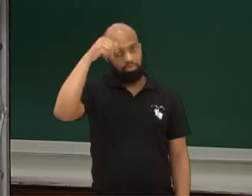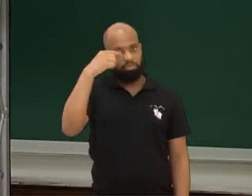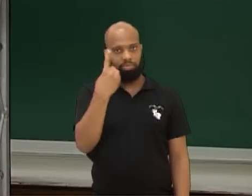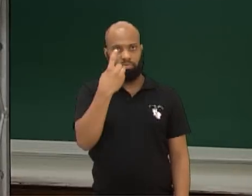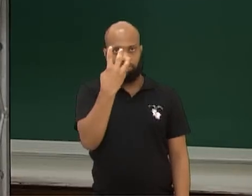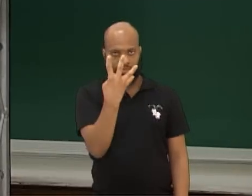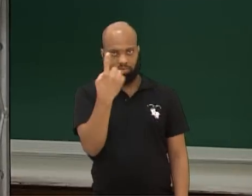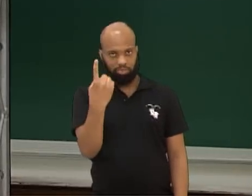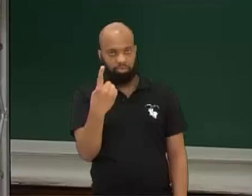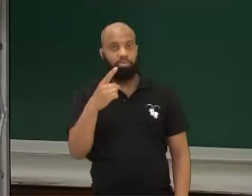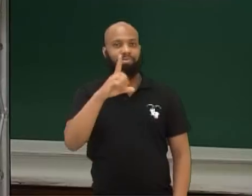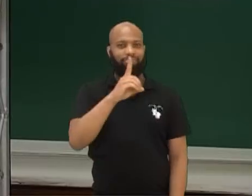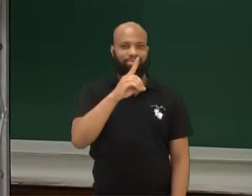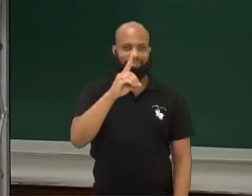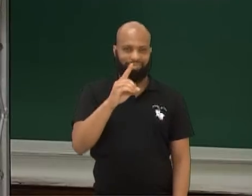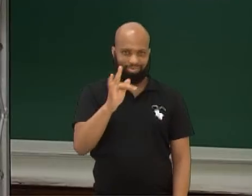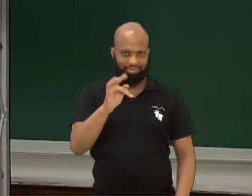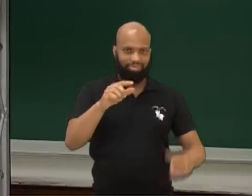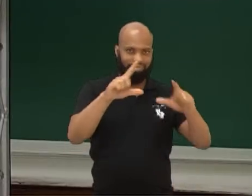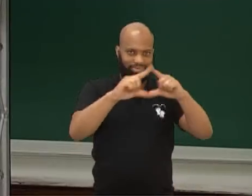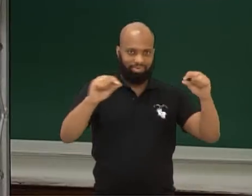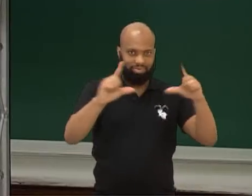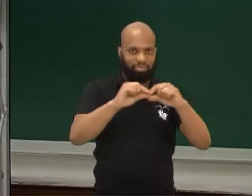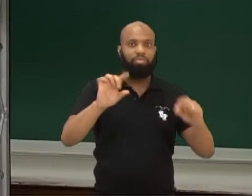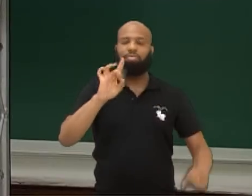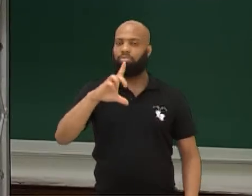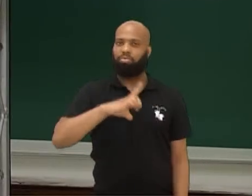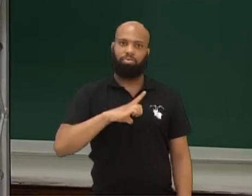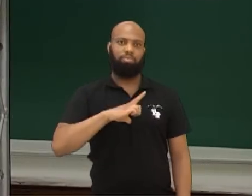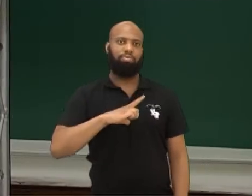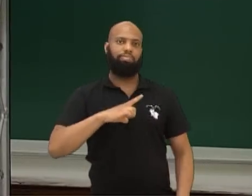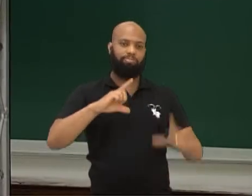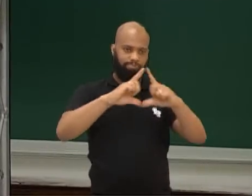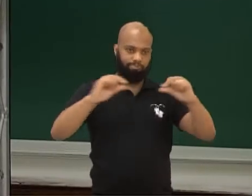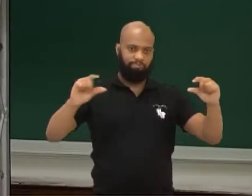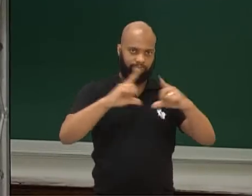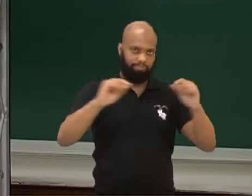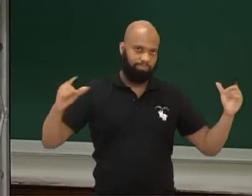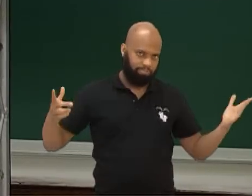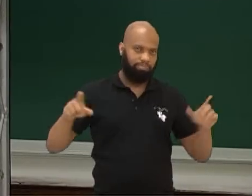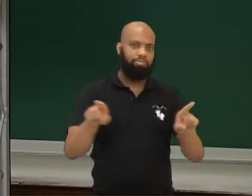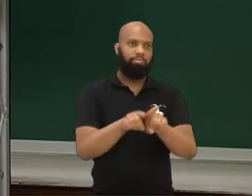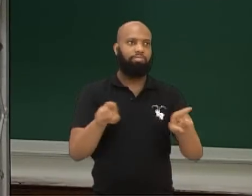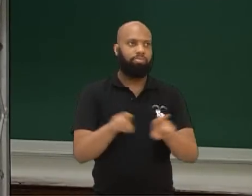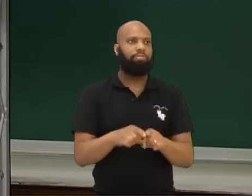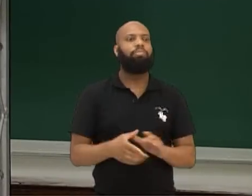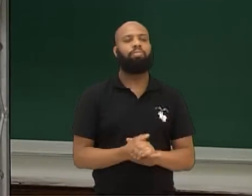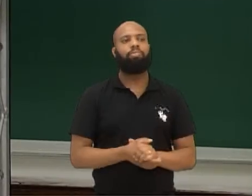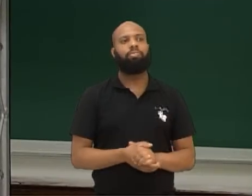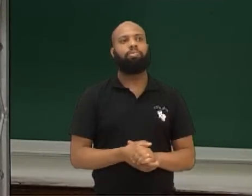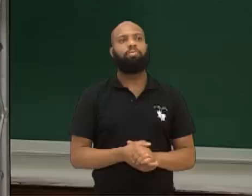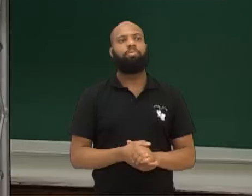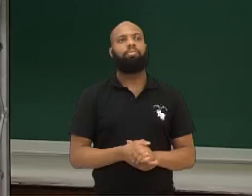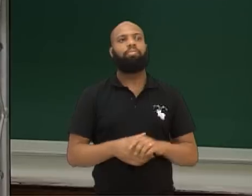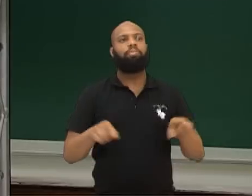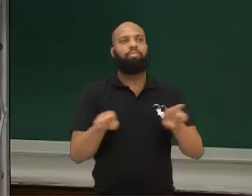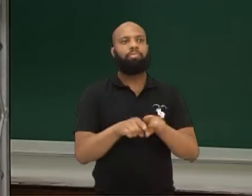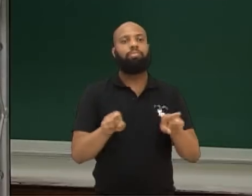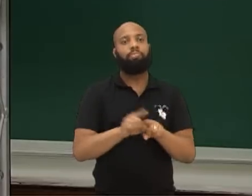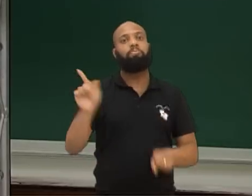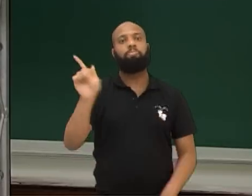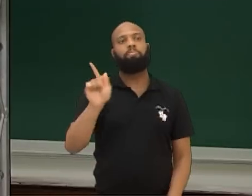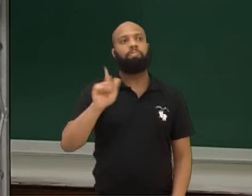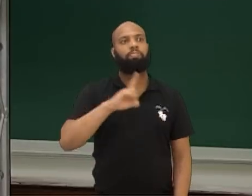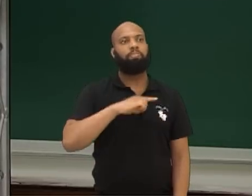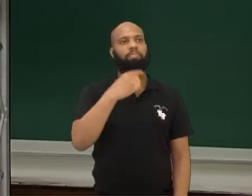141. O Distrito Federal é considerado somente Brasília, tá? E as cidades satélites. tá? Que não são considerados municípios. E Goiás